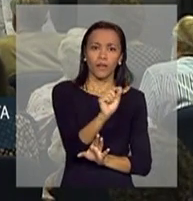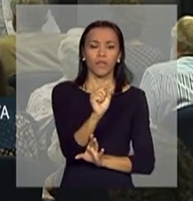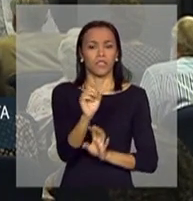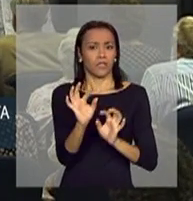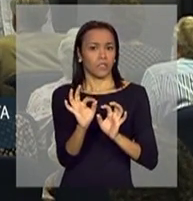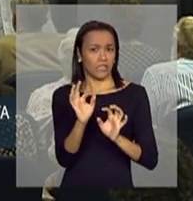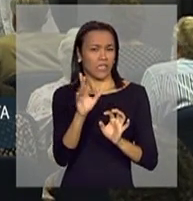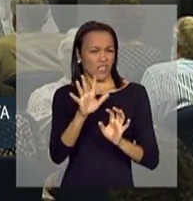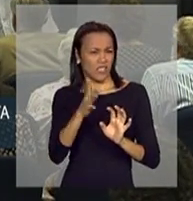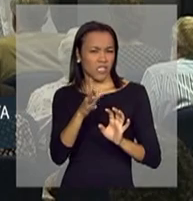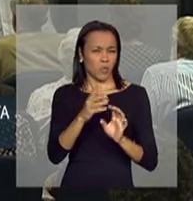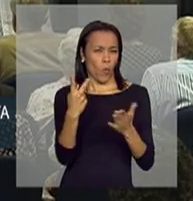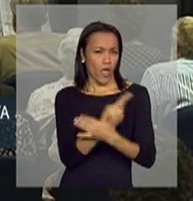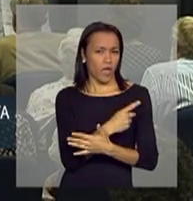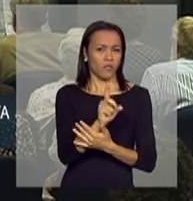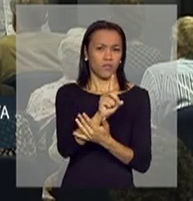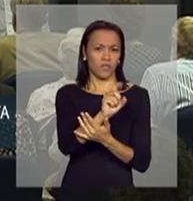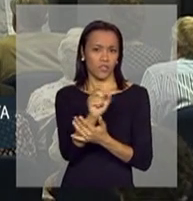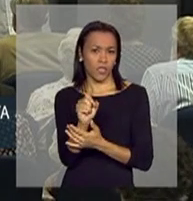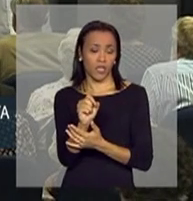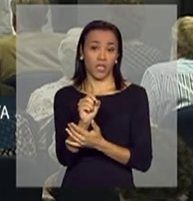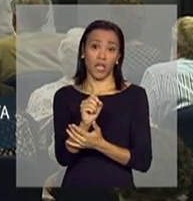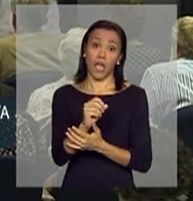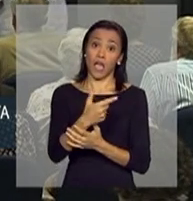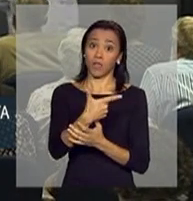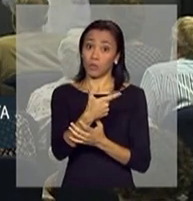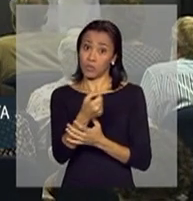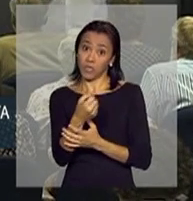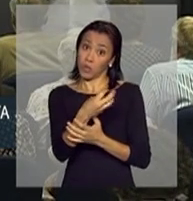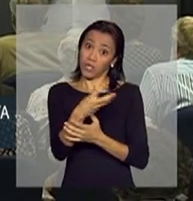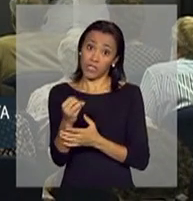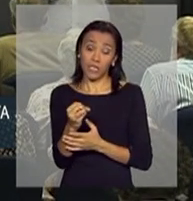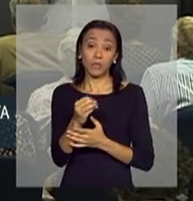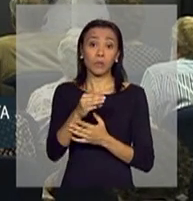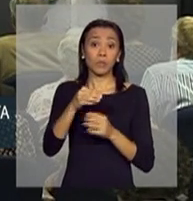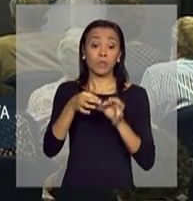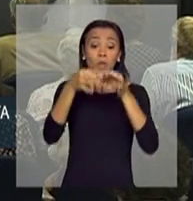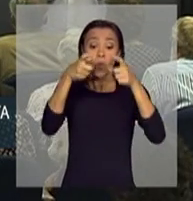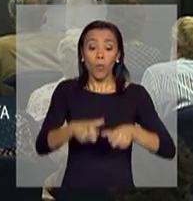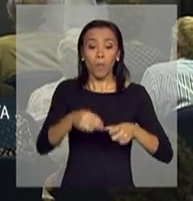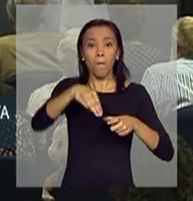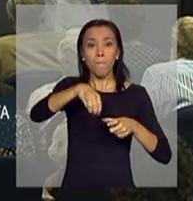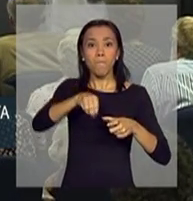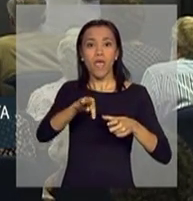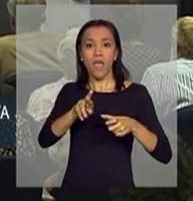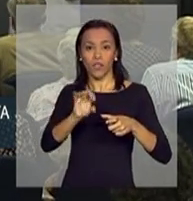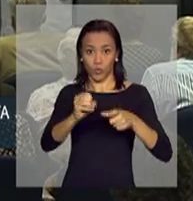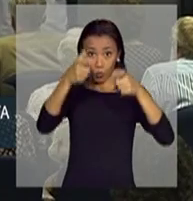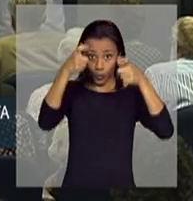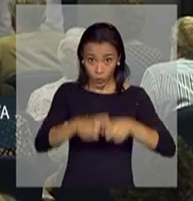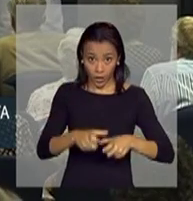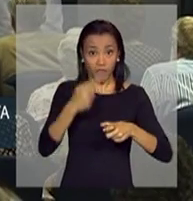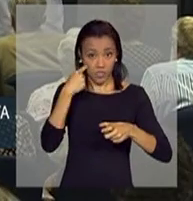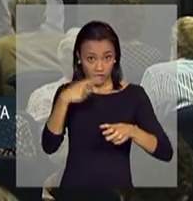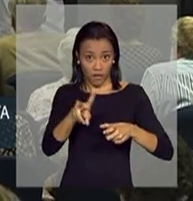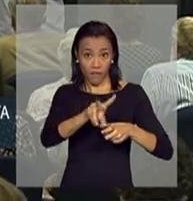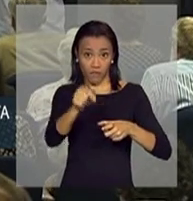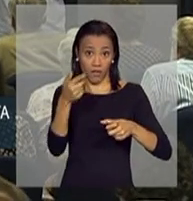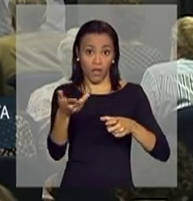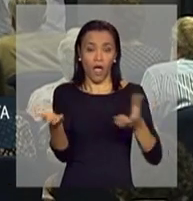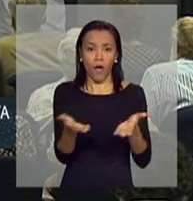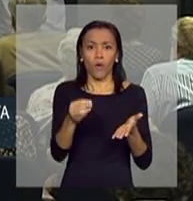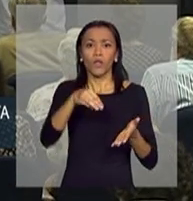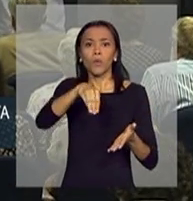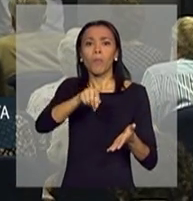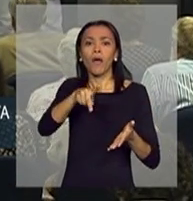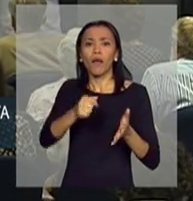distância, um erro de 100, 200 metros, 300 metros, do lugar onde vocês vão poder localizar no mapa, exatamente